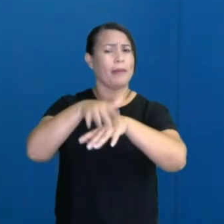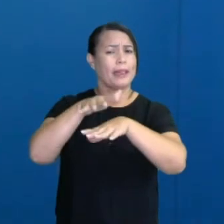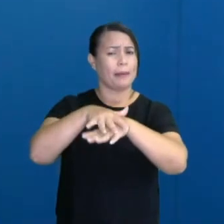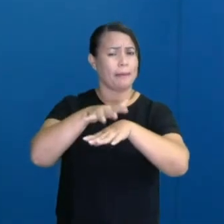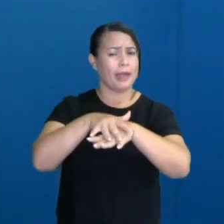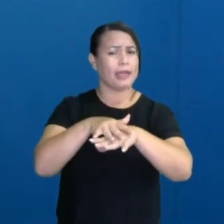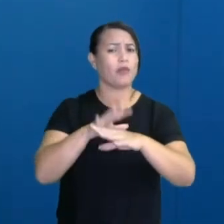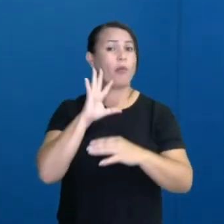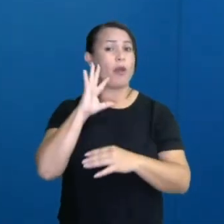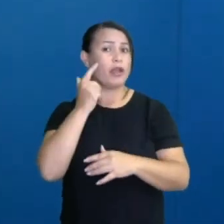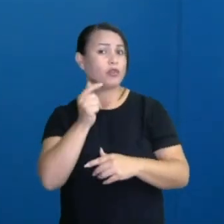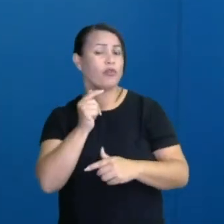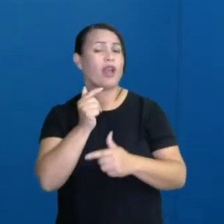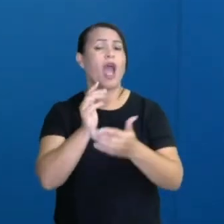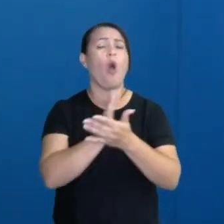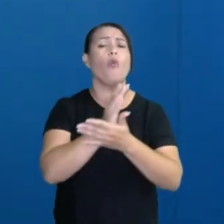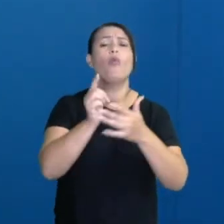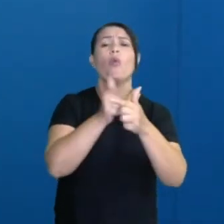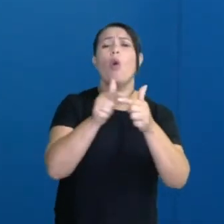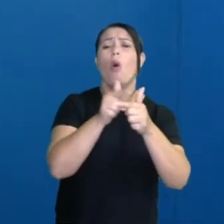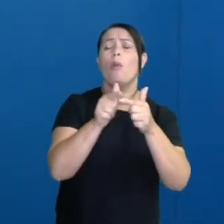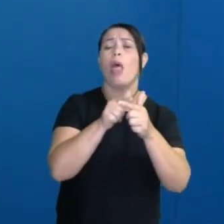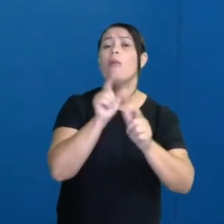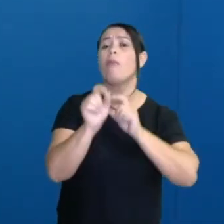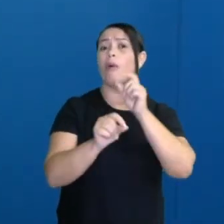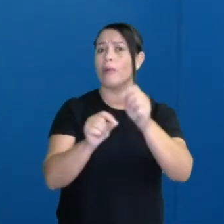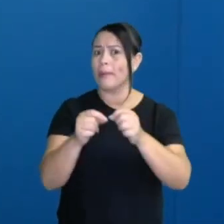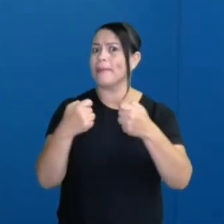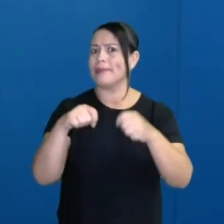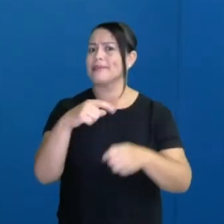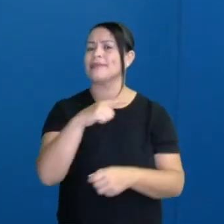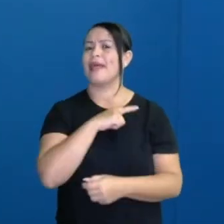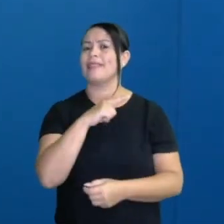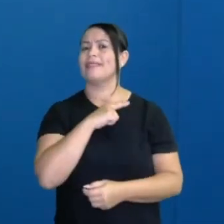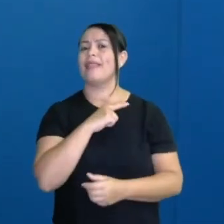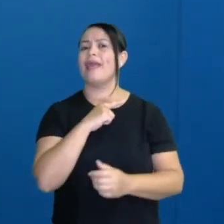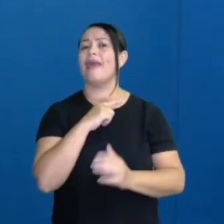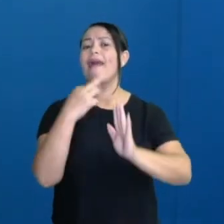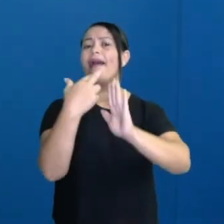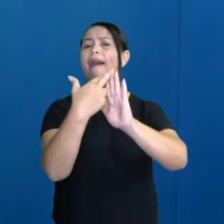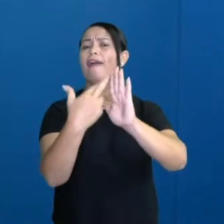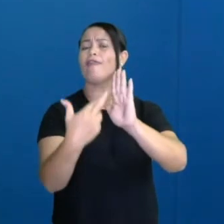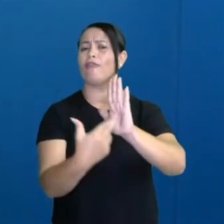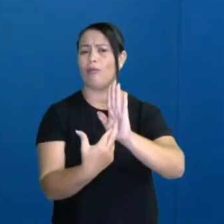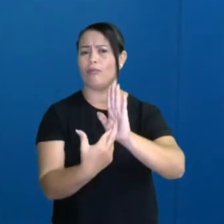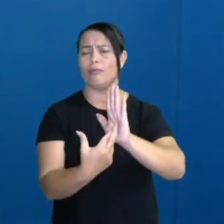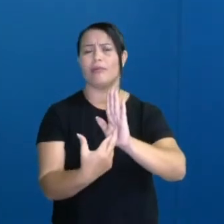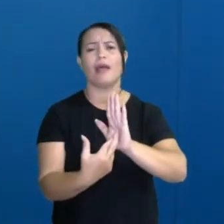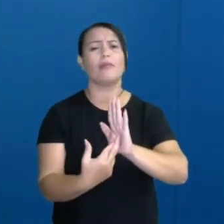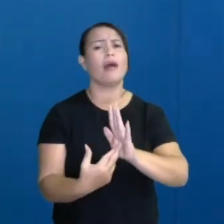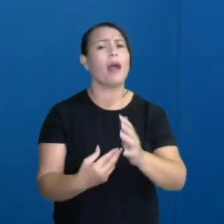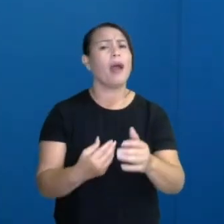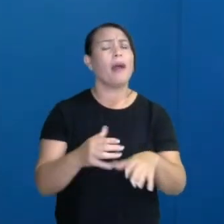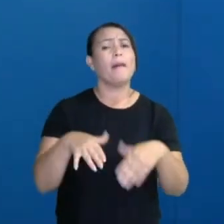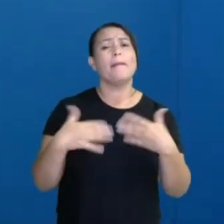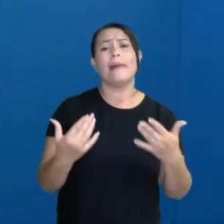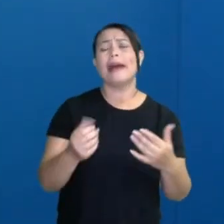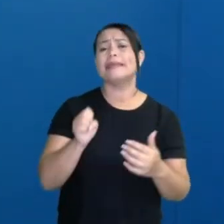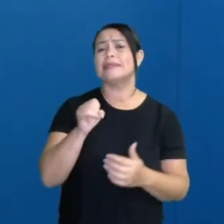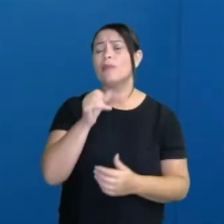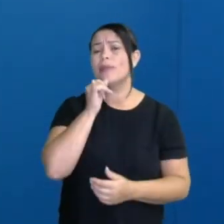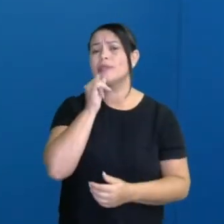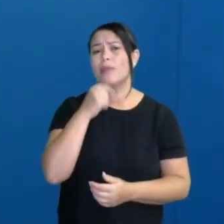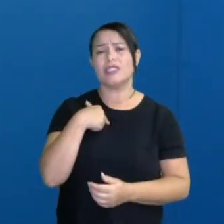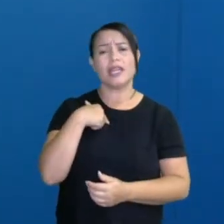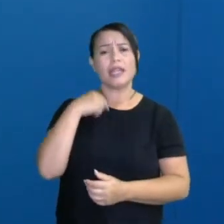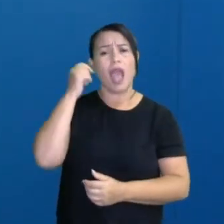nós vamos resolver algum problema matemático, ele tem que ter a fórmula. Mesmo que nós utilizamos a nossa